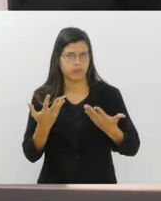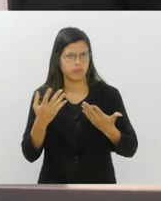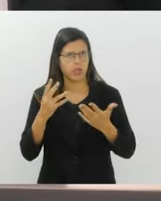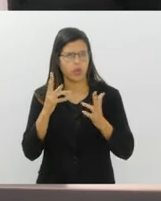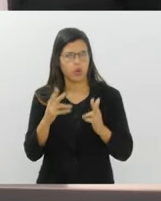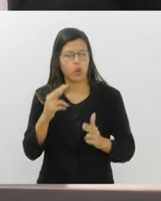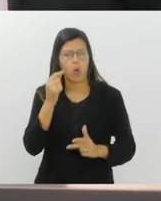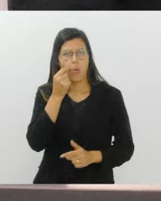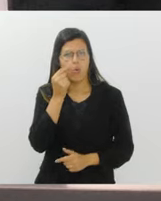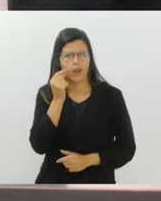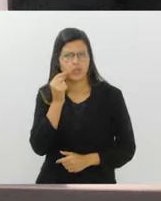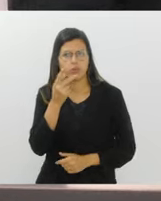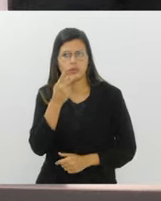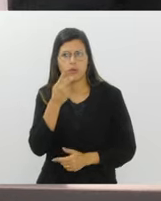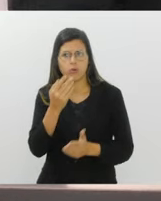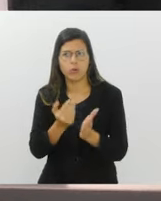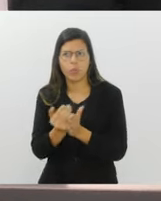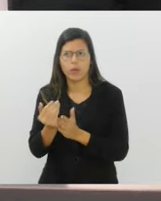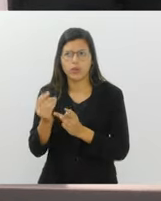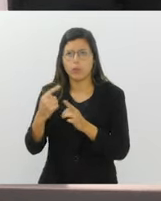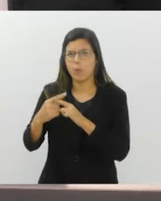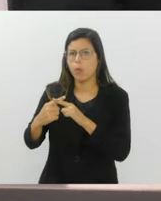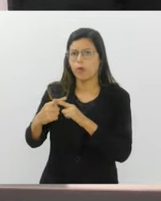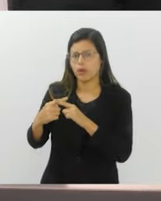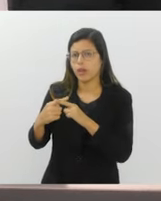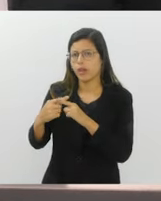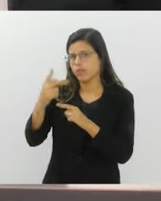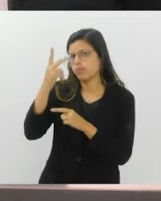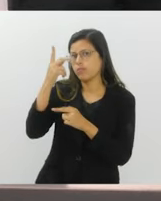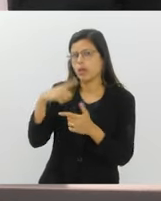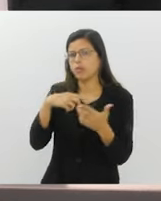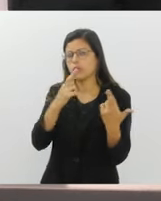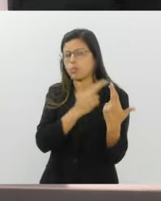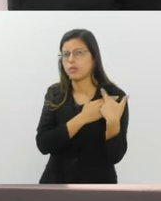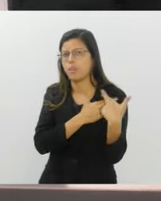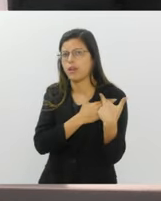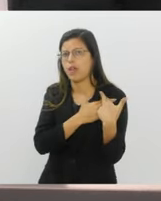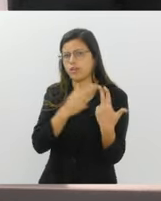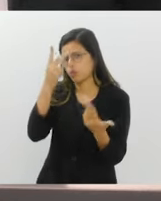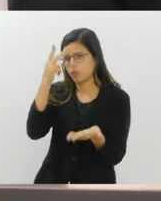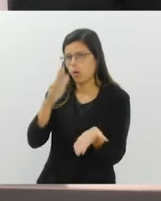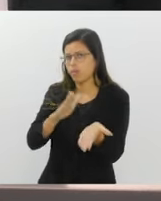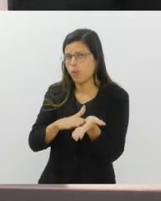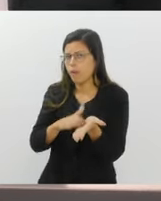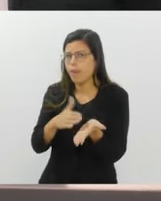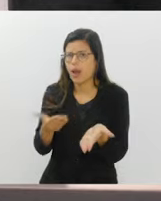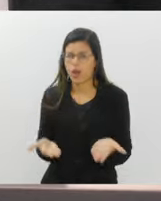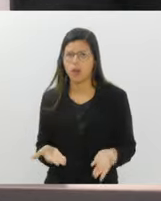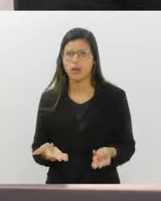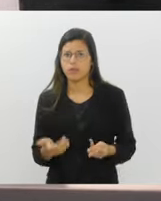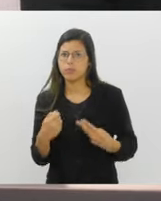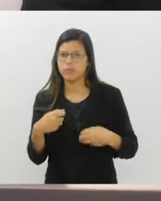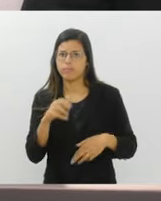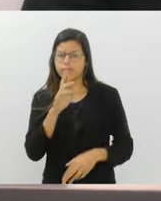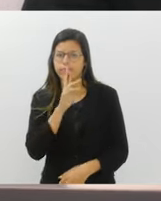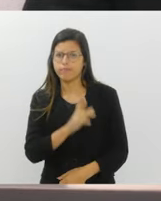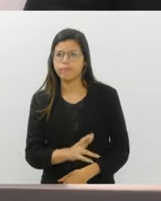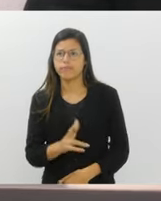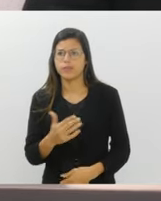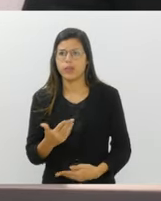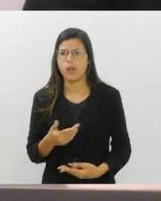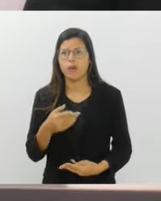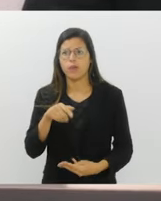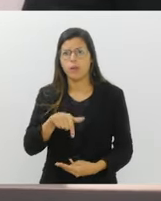começo, porque eu vou ser cobrado, e quando eu for cobrado, eu tenho que poder falar. Então, se alguém me perguntar agora, Charles, você acha que a Supervia tem que